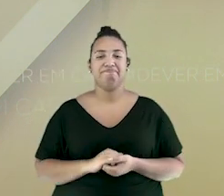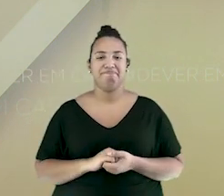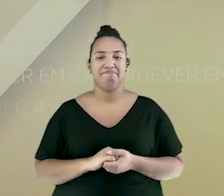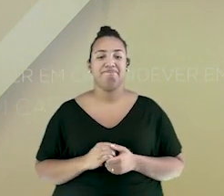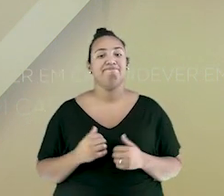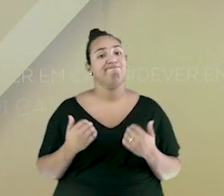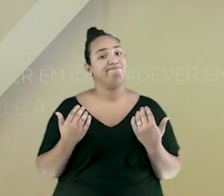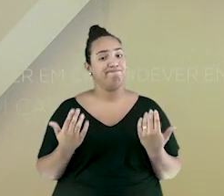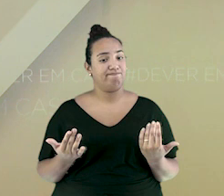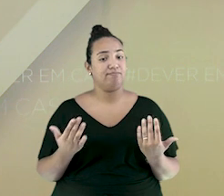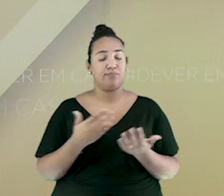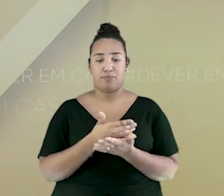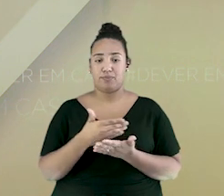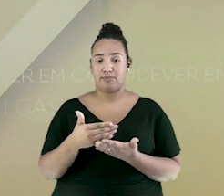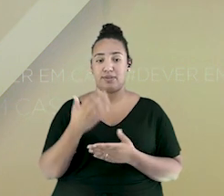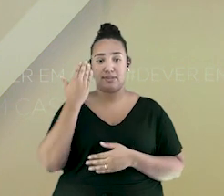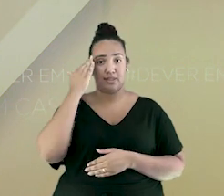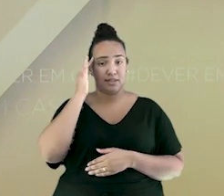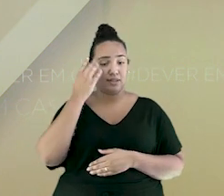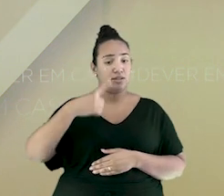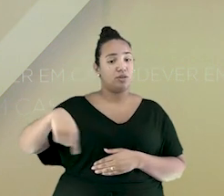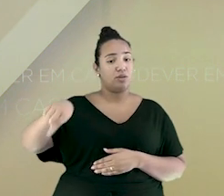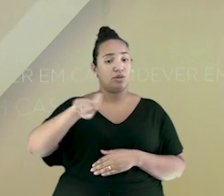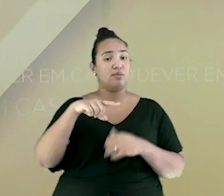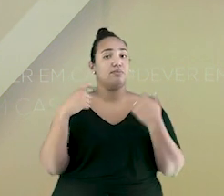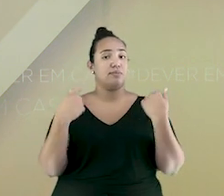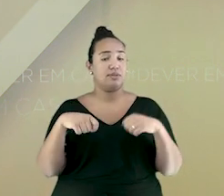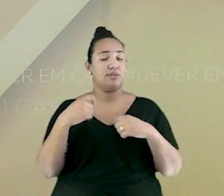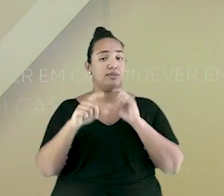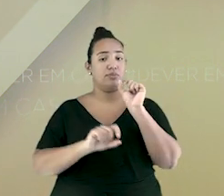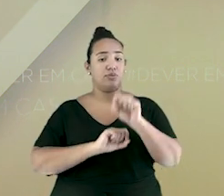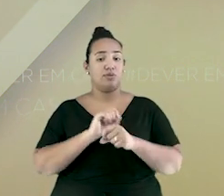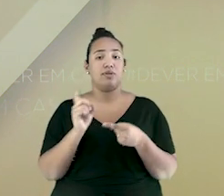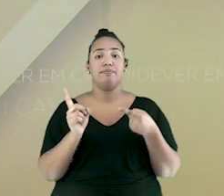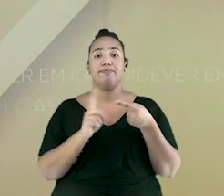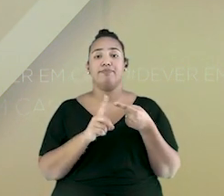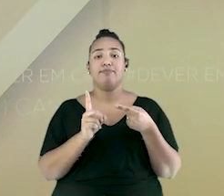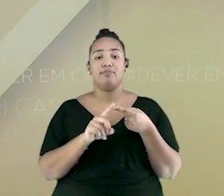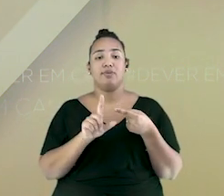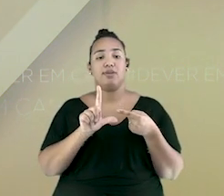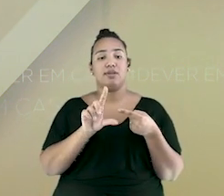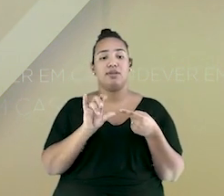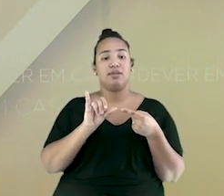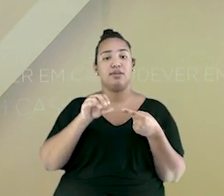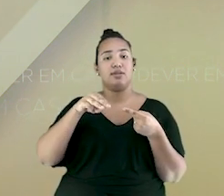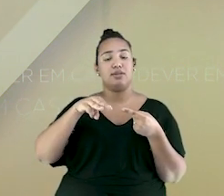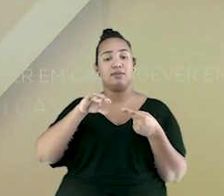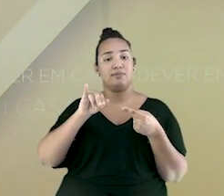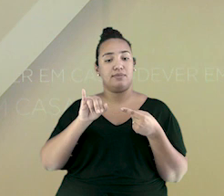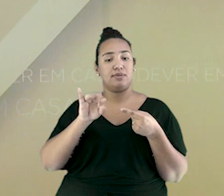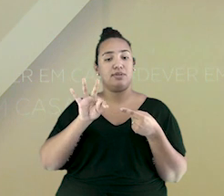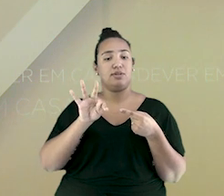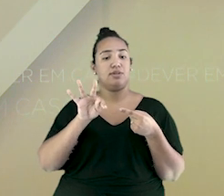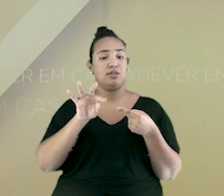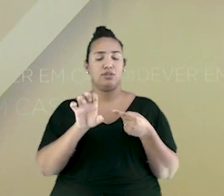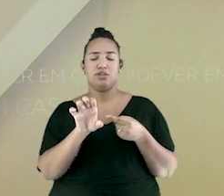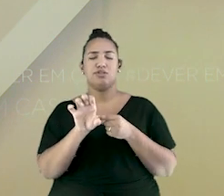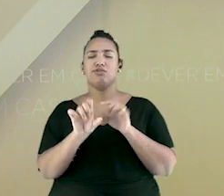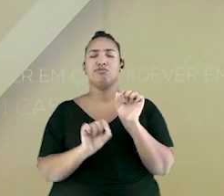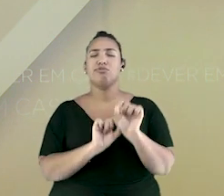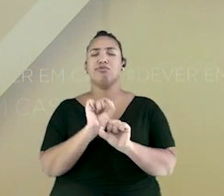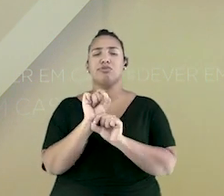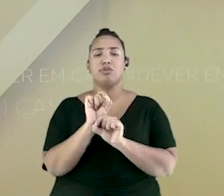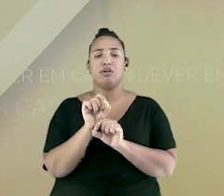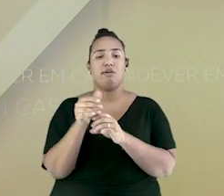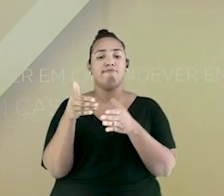entender. Bom, para começar a entender, precisamos saber que limite é um termo geralmente